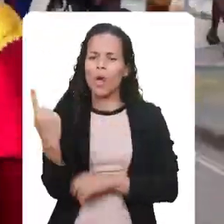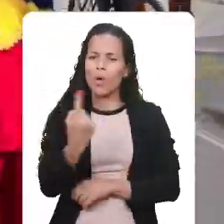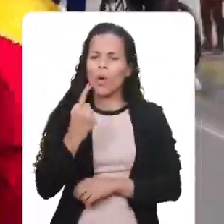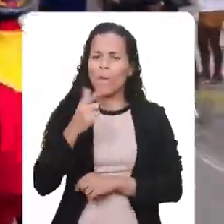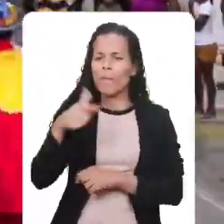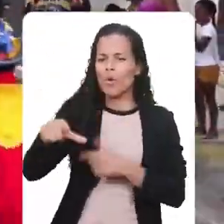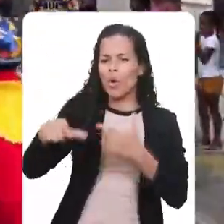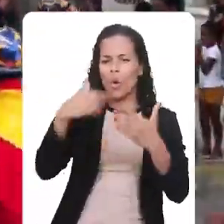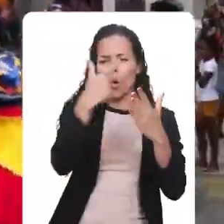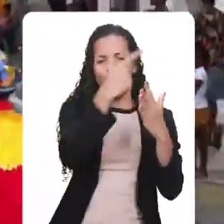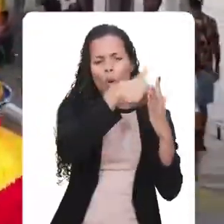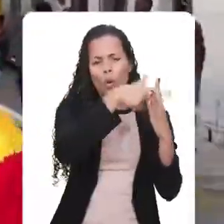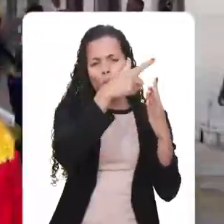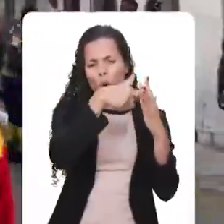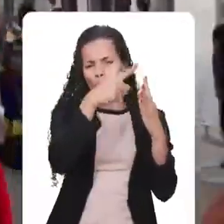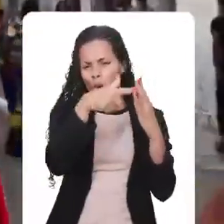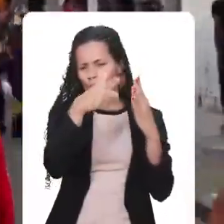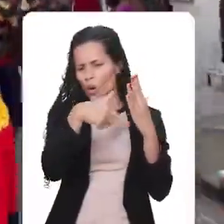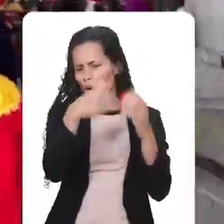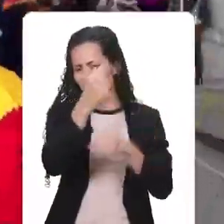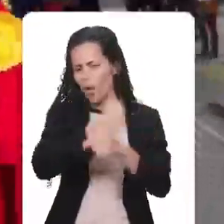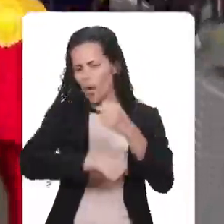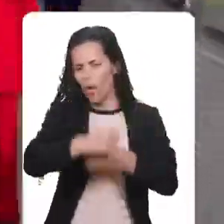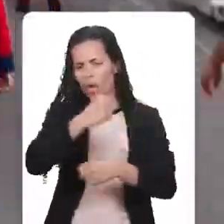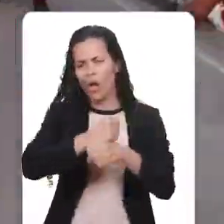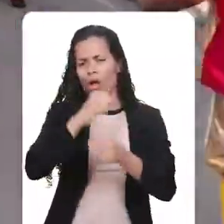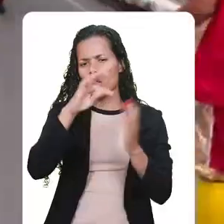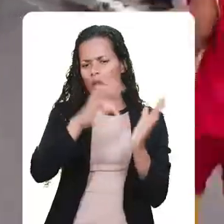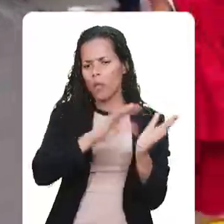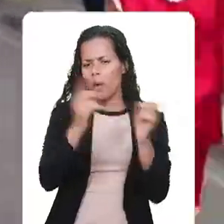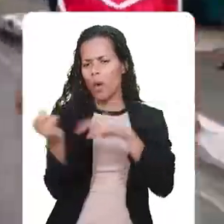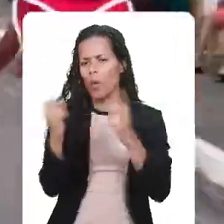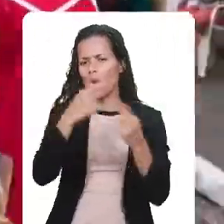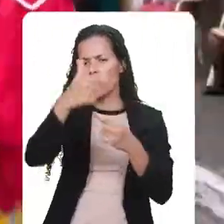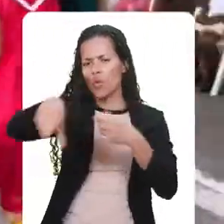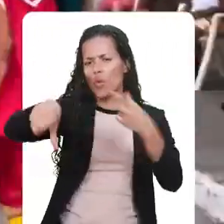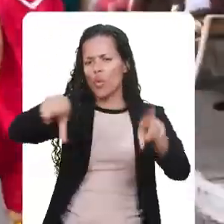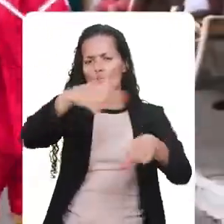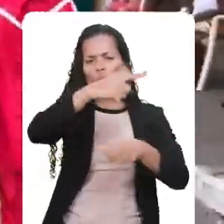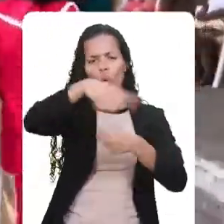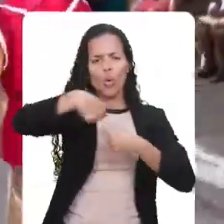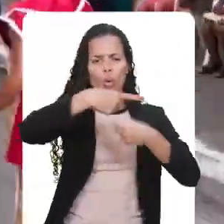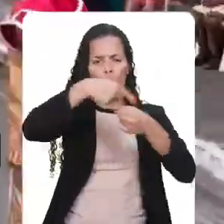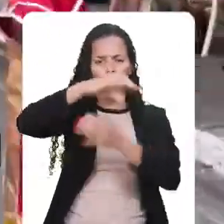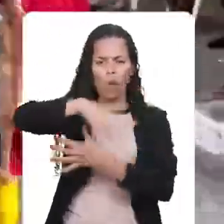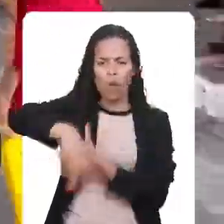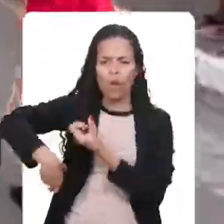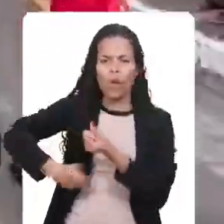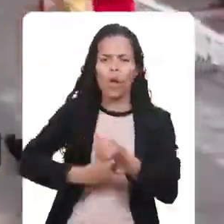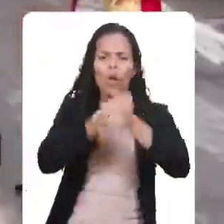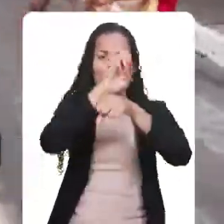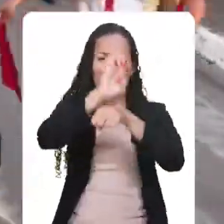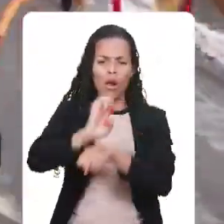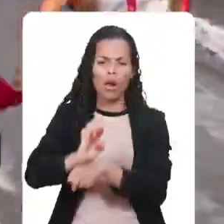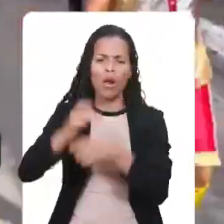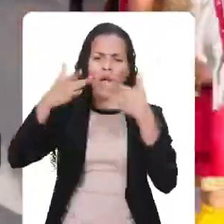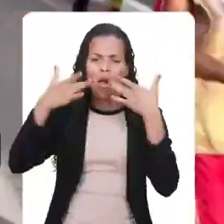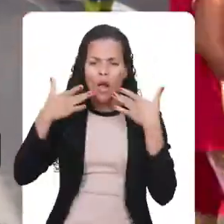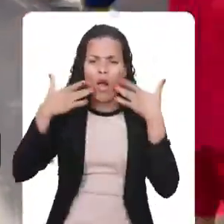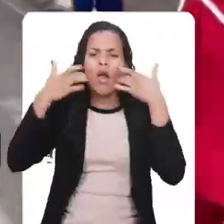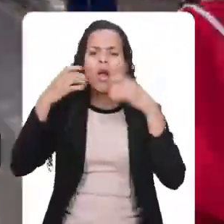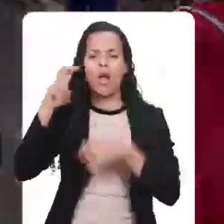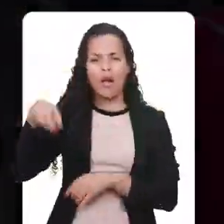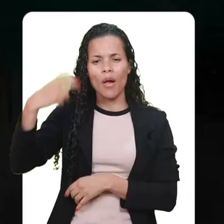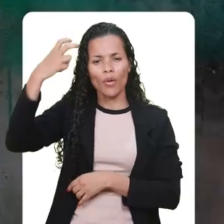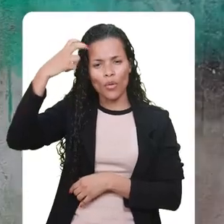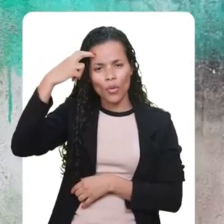têm o calendário de apresentações o ano inteiro, seja em Timbaúba ou em diversas outras cidades de Pernambuco, que passaram a admirar a cultura do